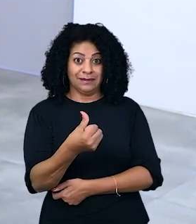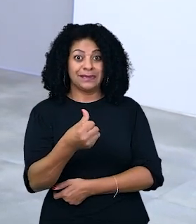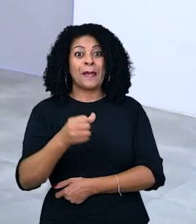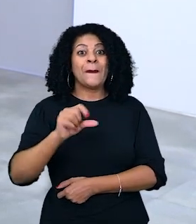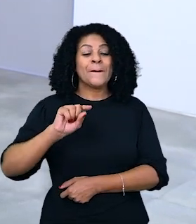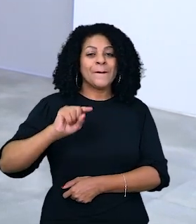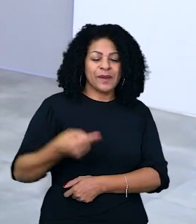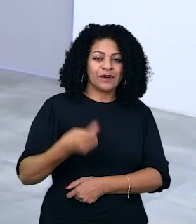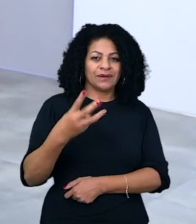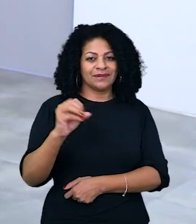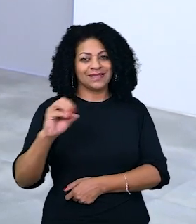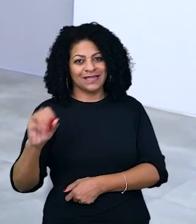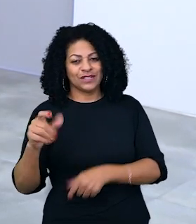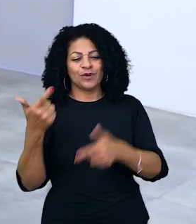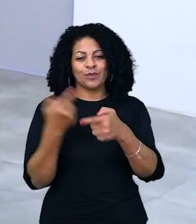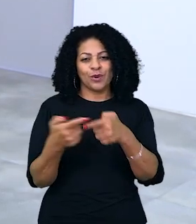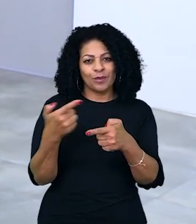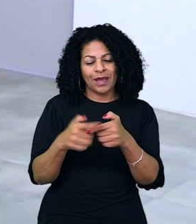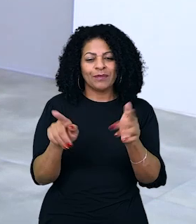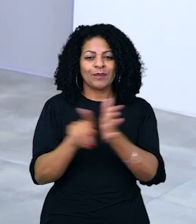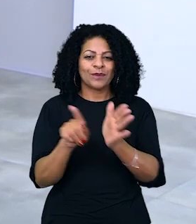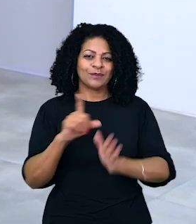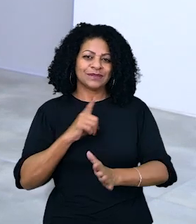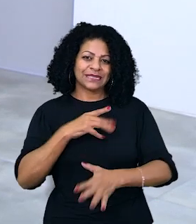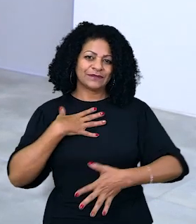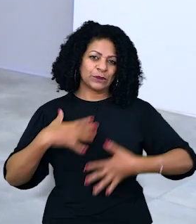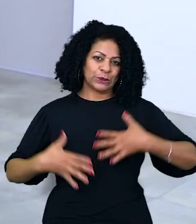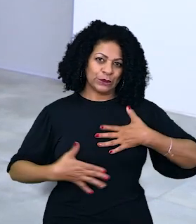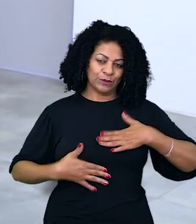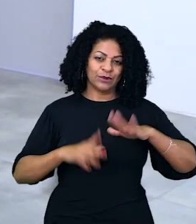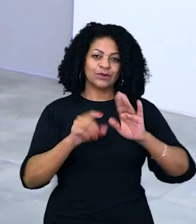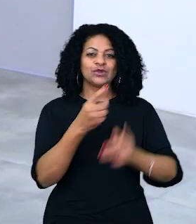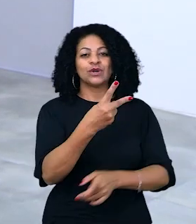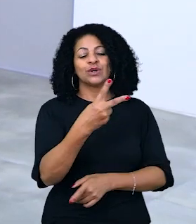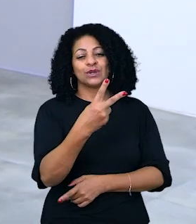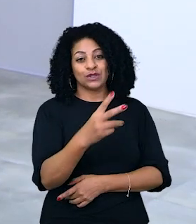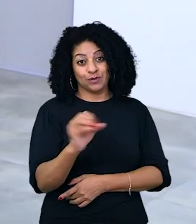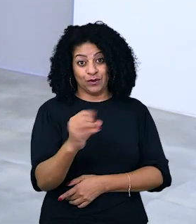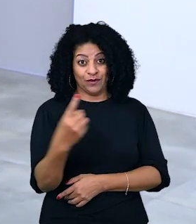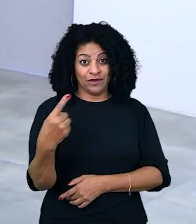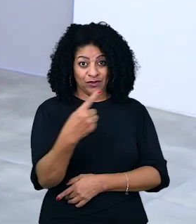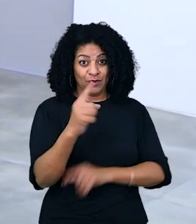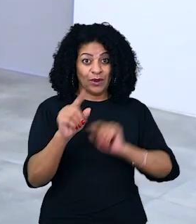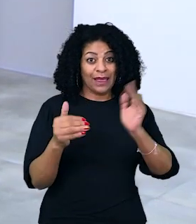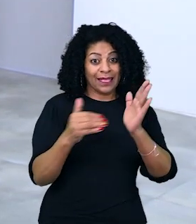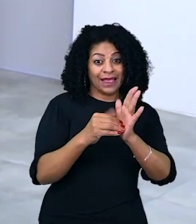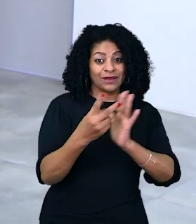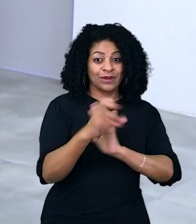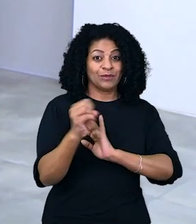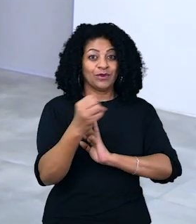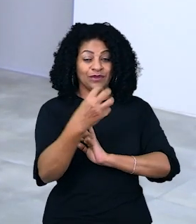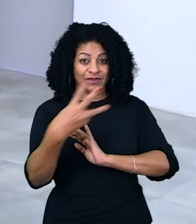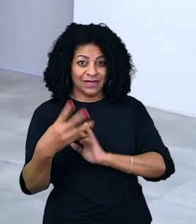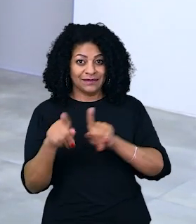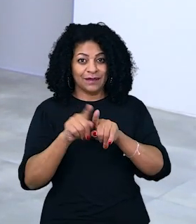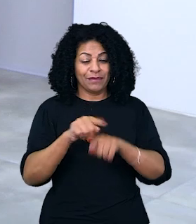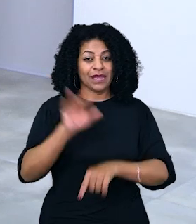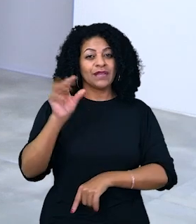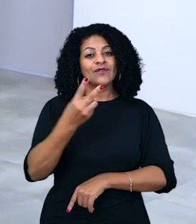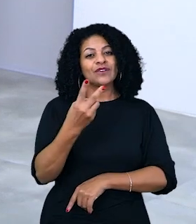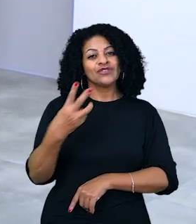6.300 sofreram incapacitações permanentes. E de 2021 a 2023, os casos aumentaram em